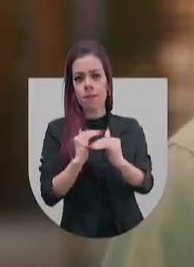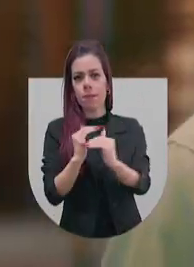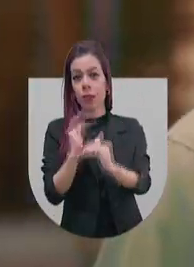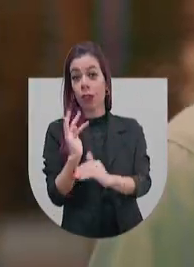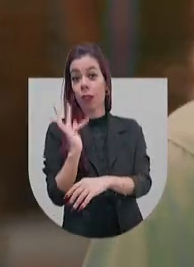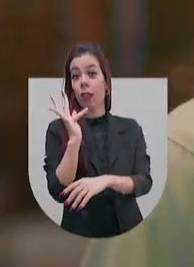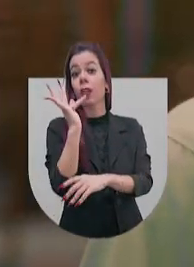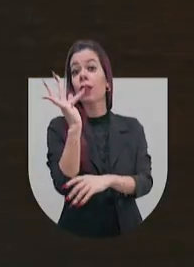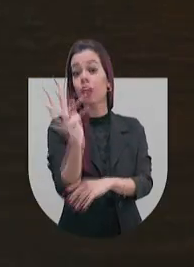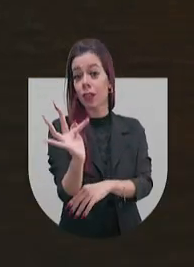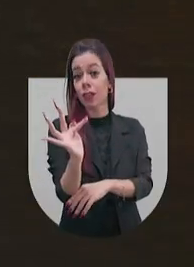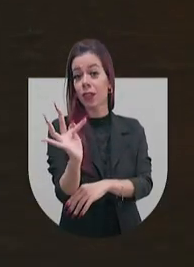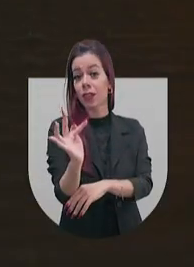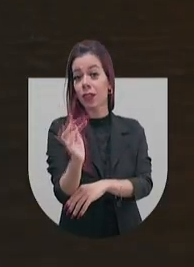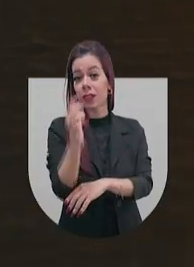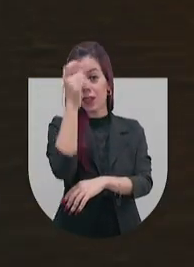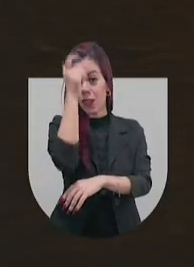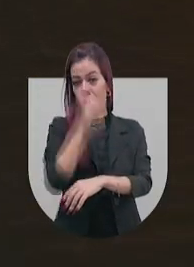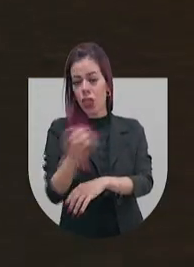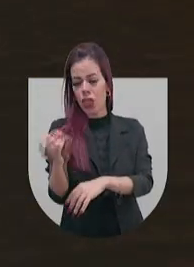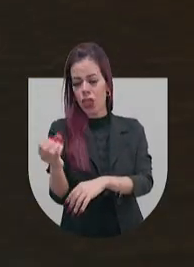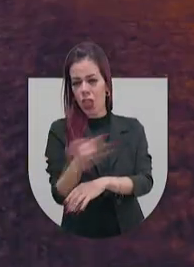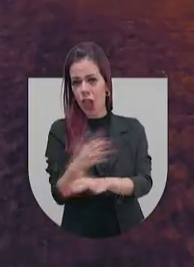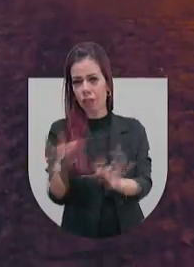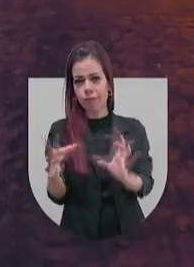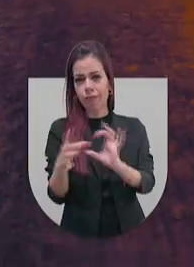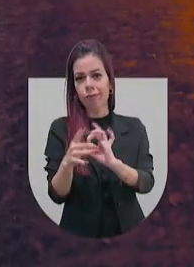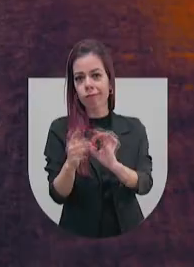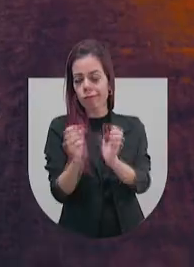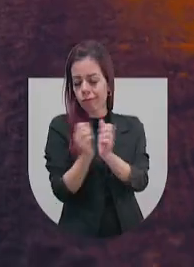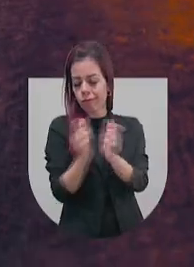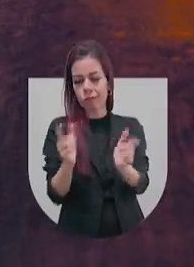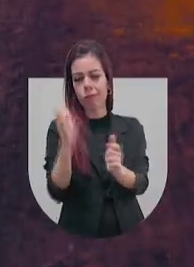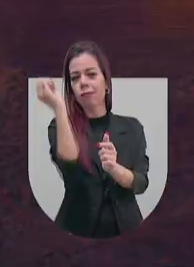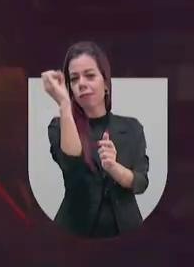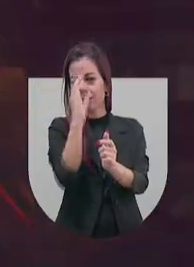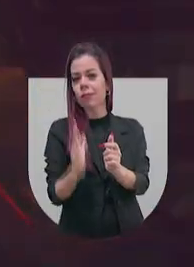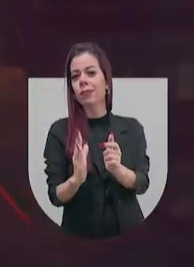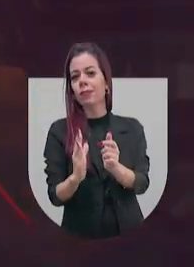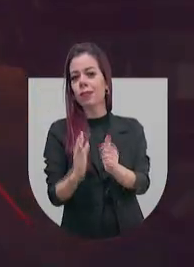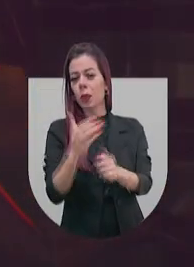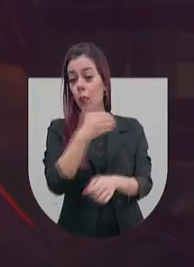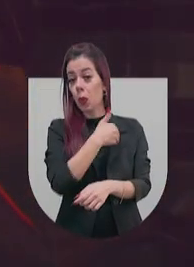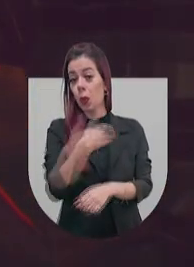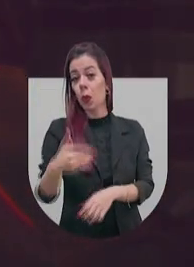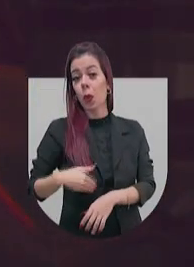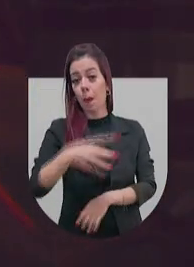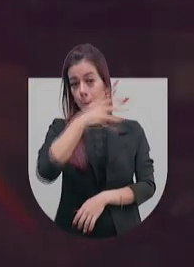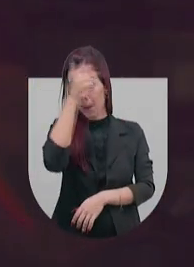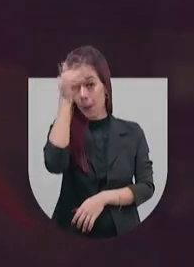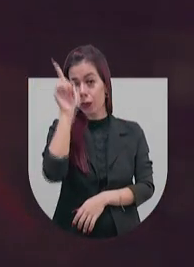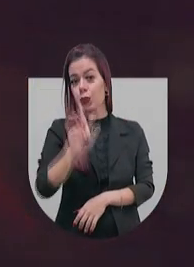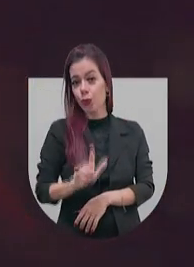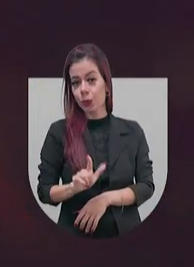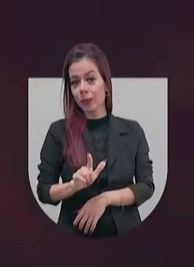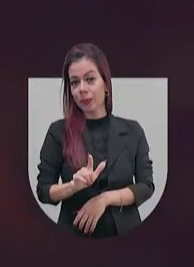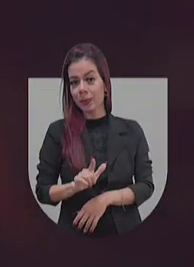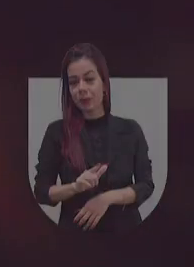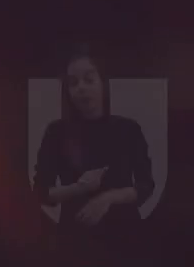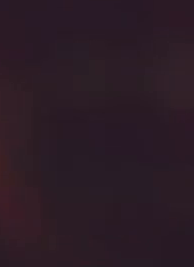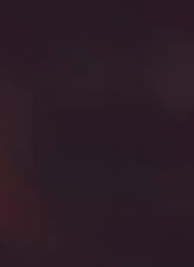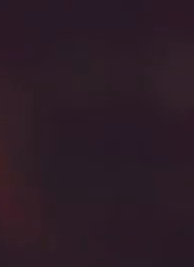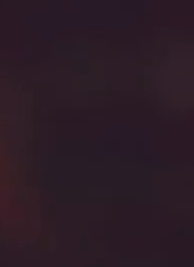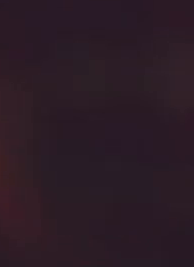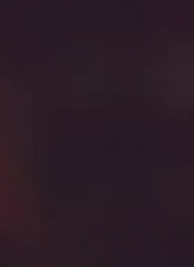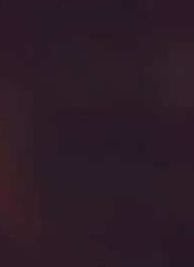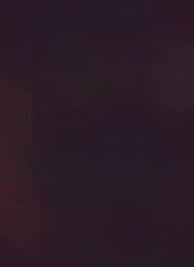futuro. Eu sou o agro que mais cresce no país. Governo do Estado de Mato Grosso do Sul.